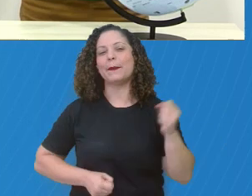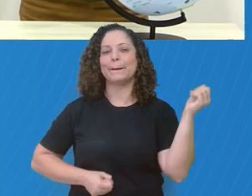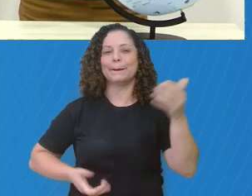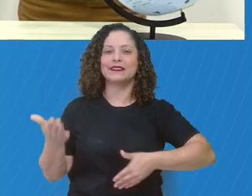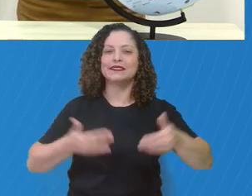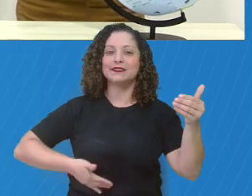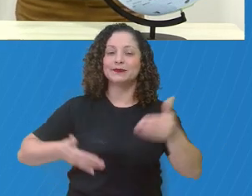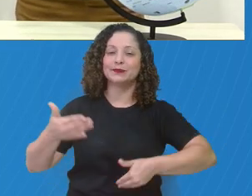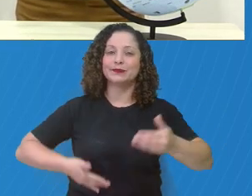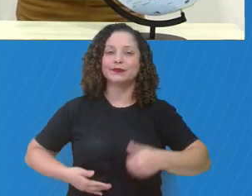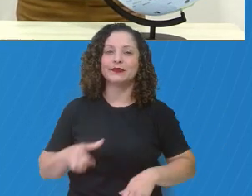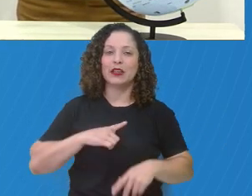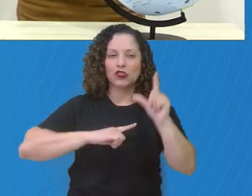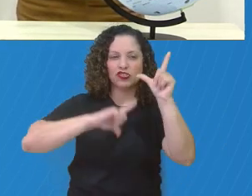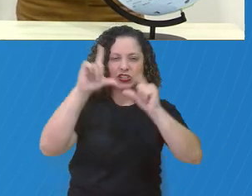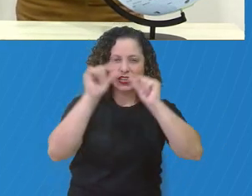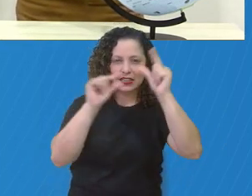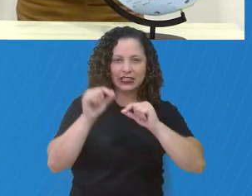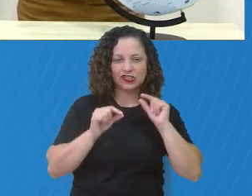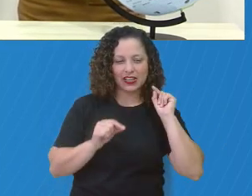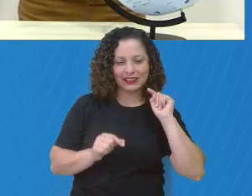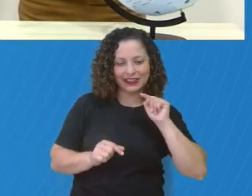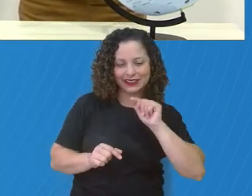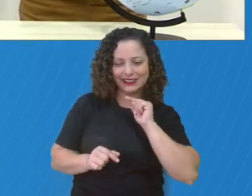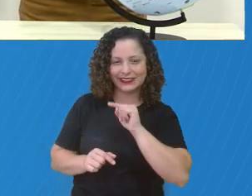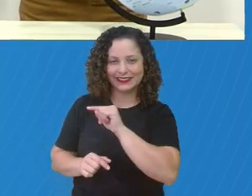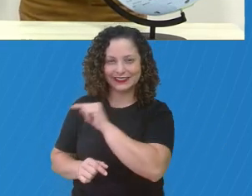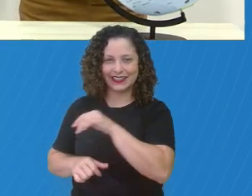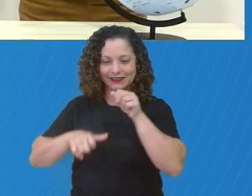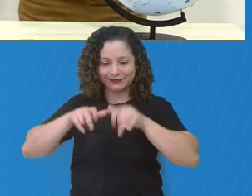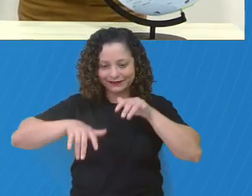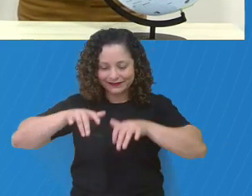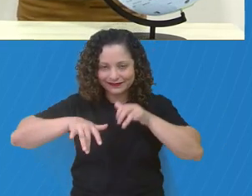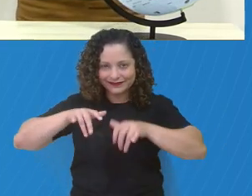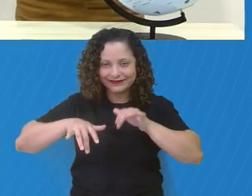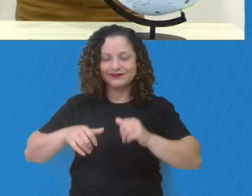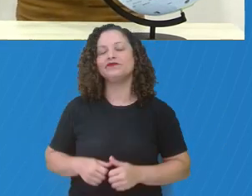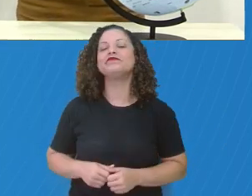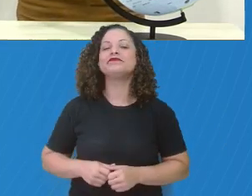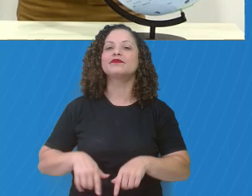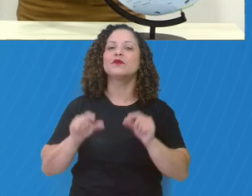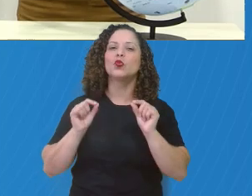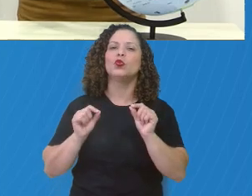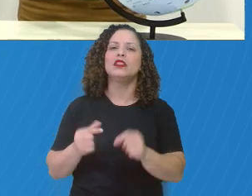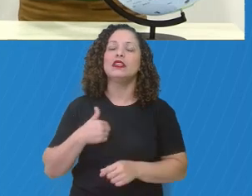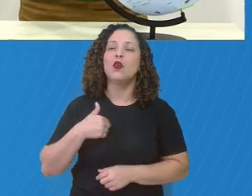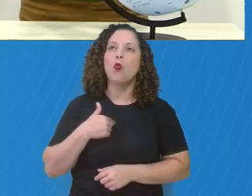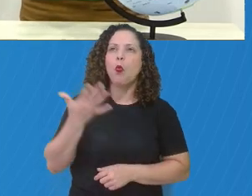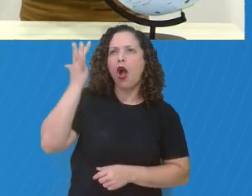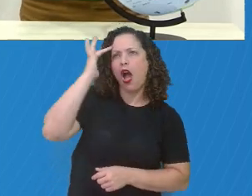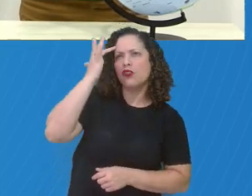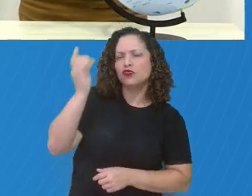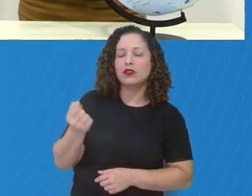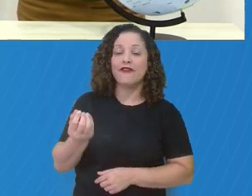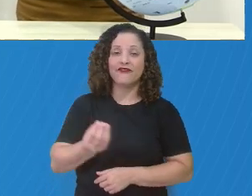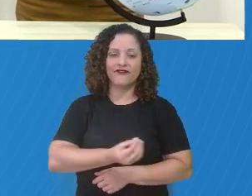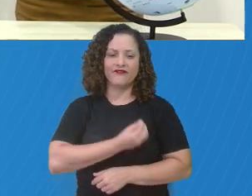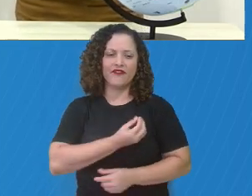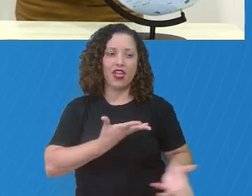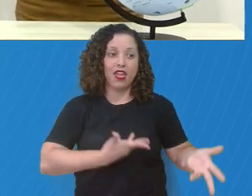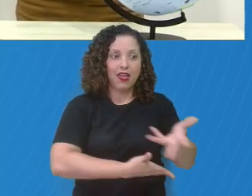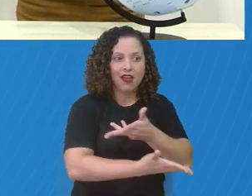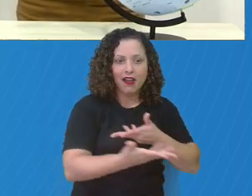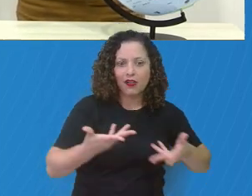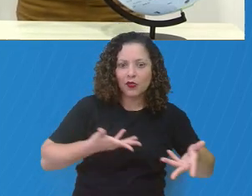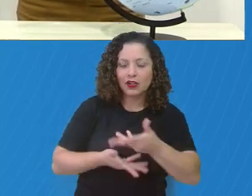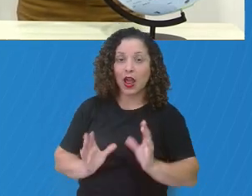umas estrelinhas aqui. Então, o que é que eu acho a respeito de viver em grupo? Viver